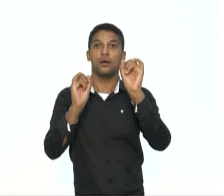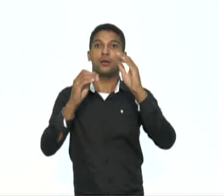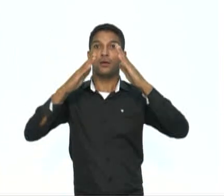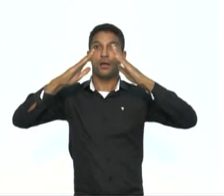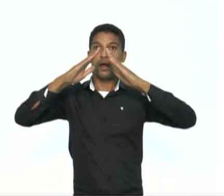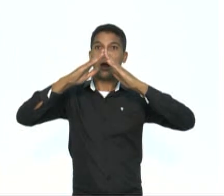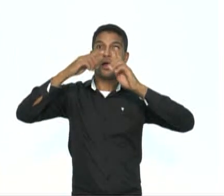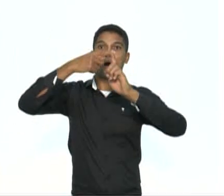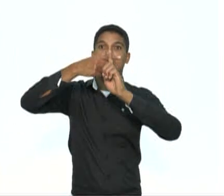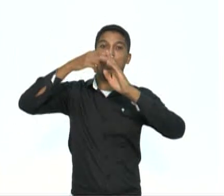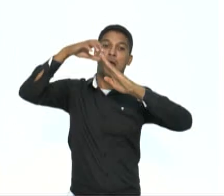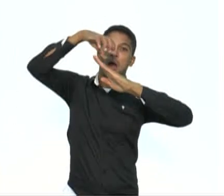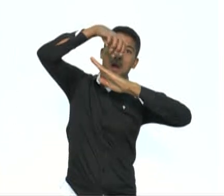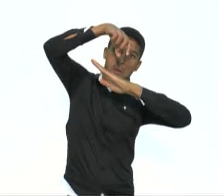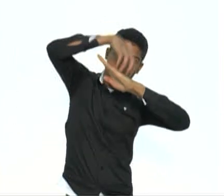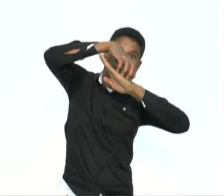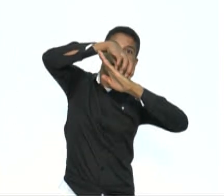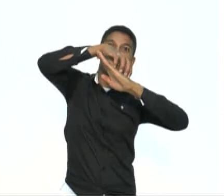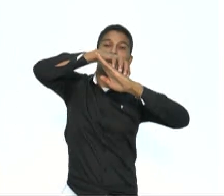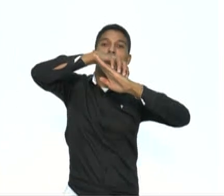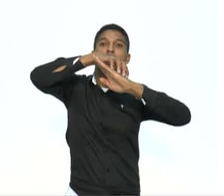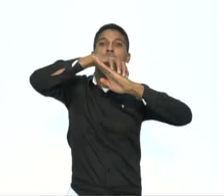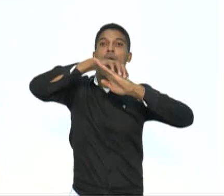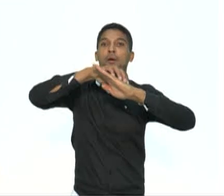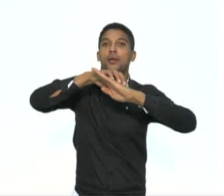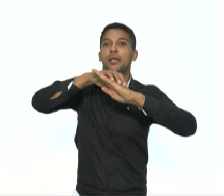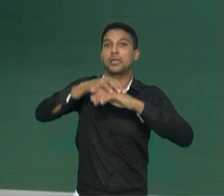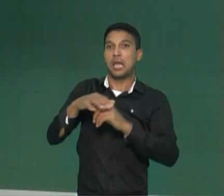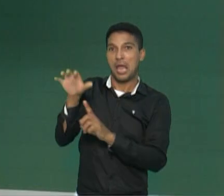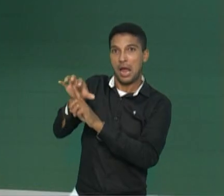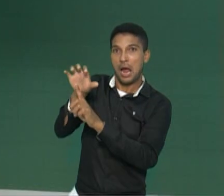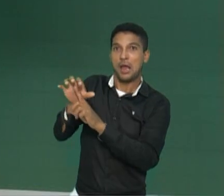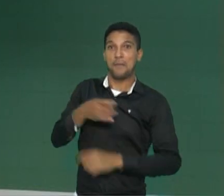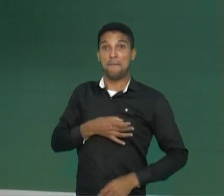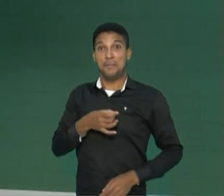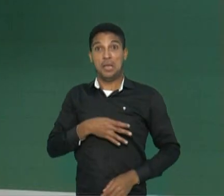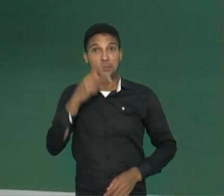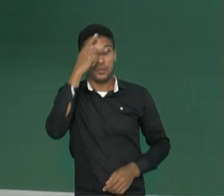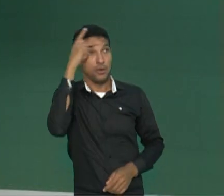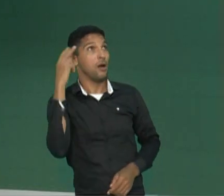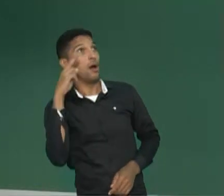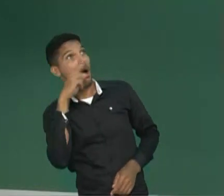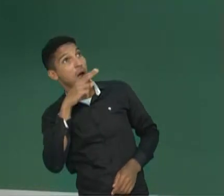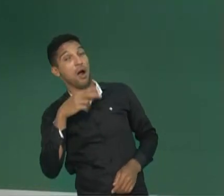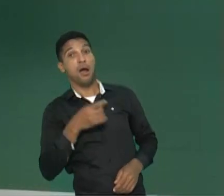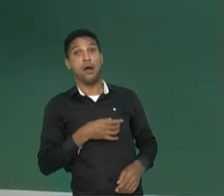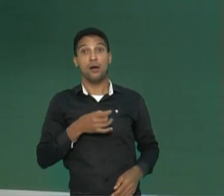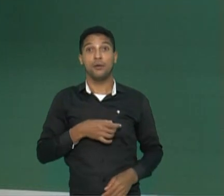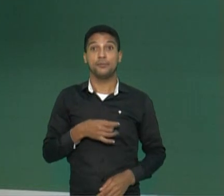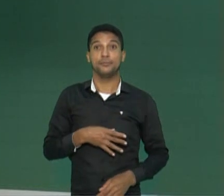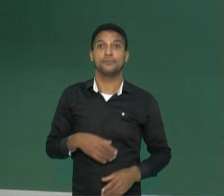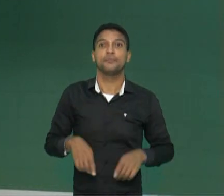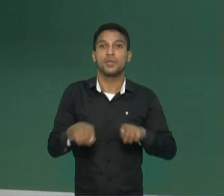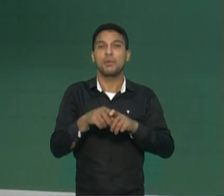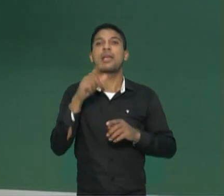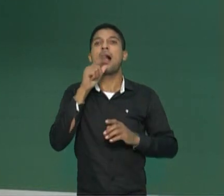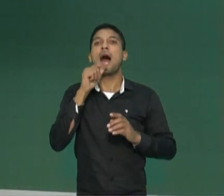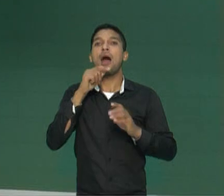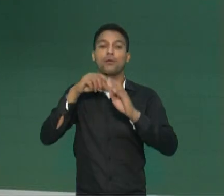seguinte objetivo: causar medo nos fiéis e escoar a água das chuvas, né, pessoal? Então tá aí um tímpano da arte